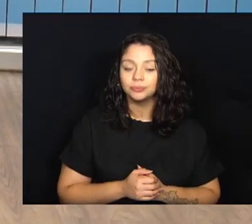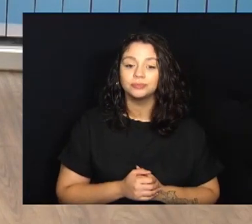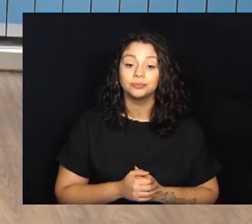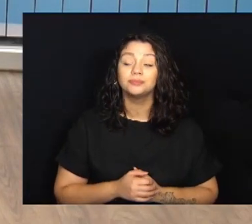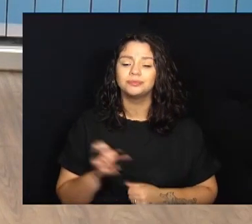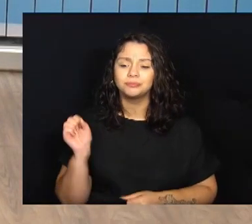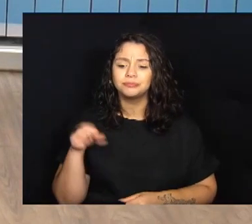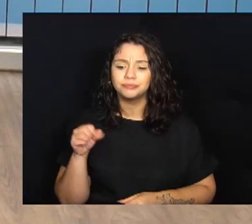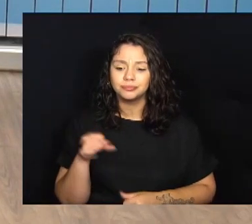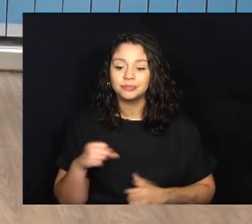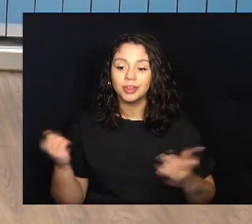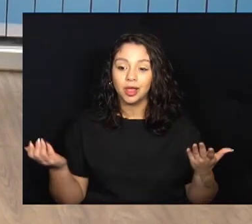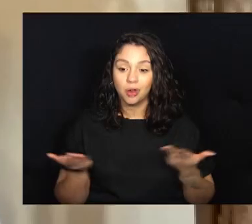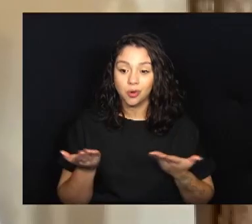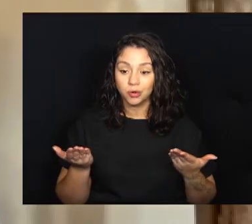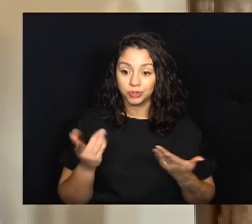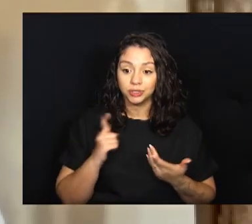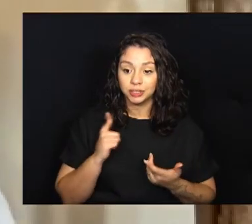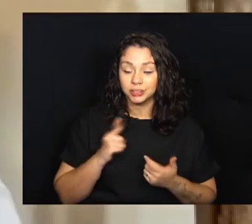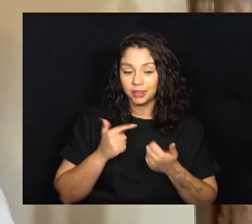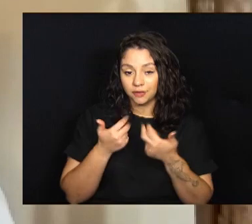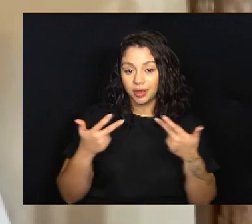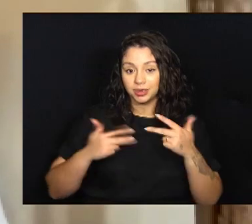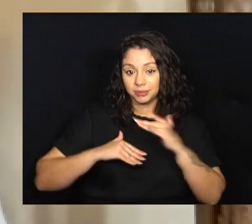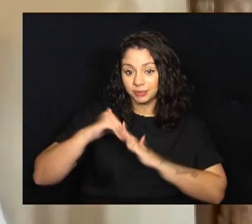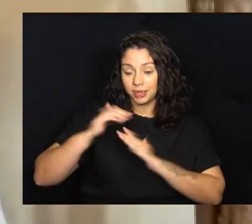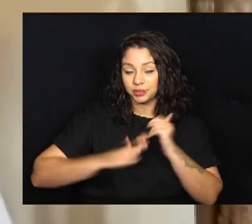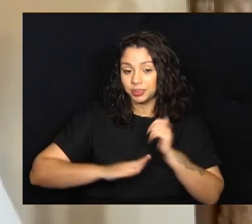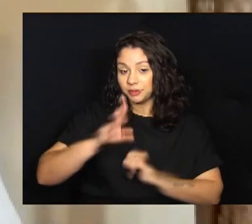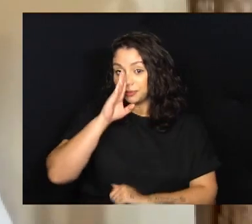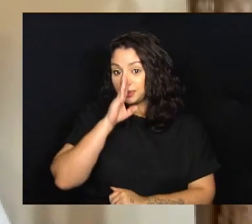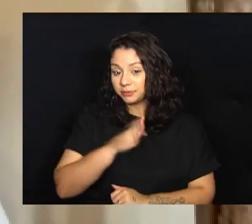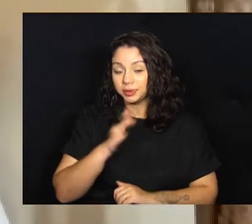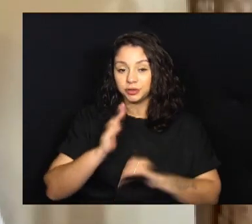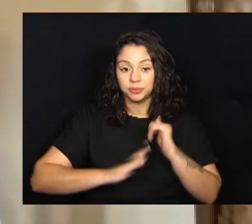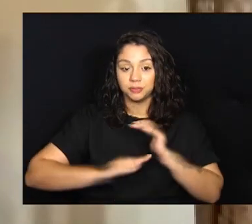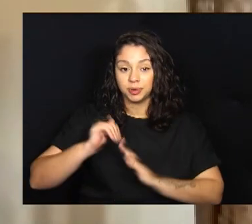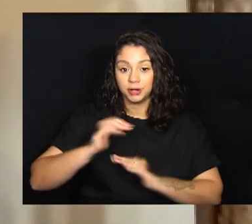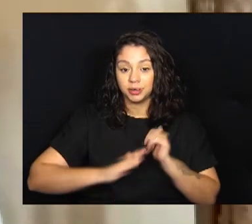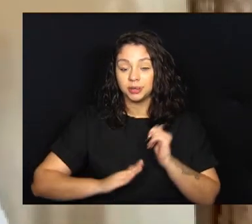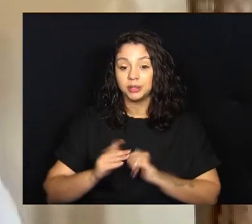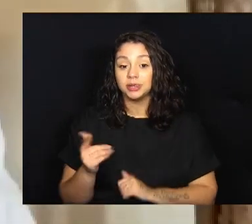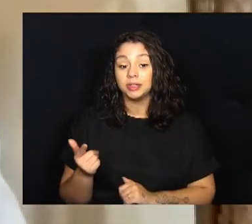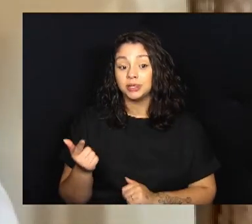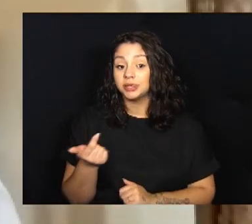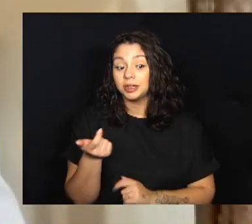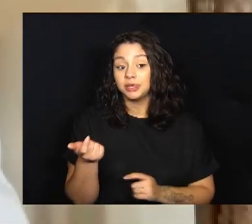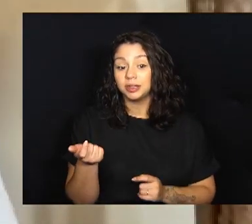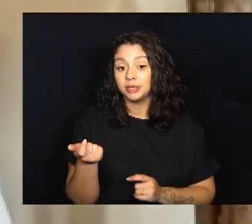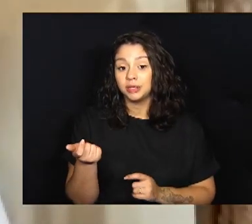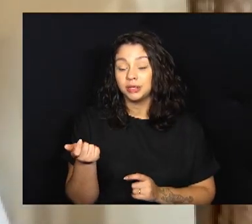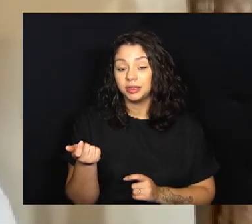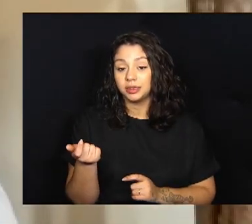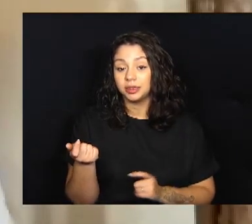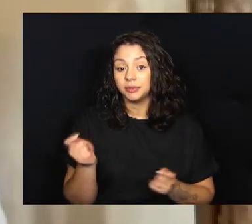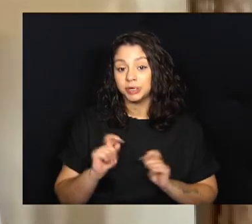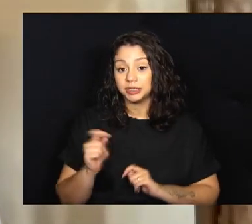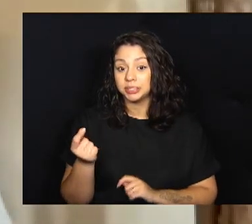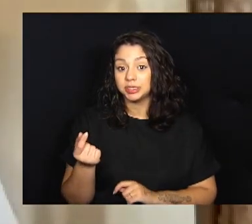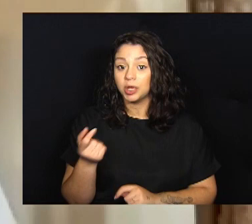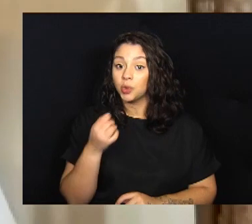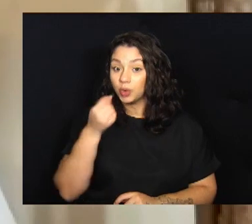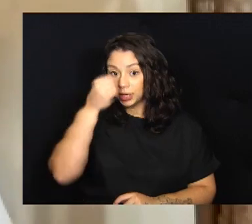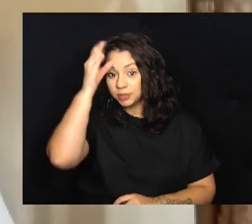Sim, hoje em dia existem muitas atividades, principalmente atividades que envolvam conhecimento. Então, é normal que